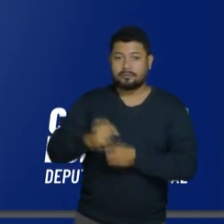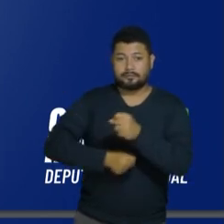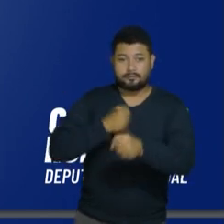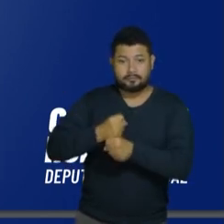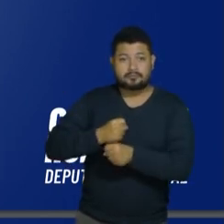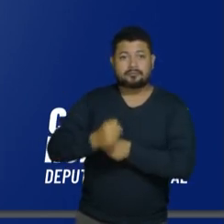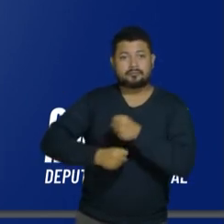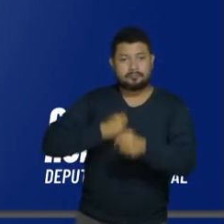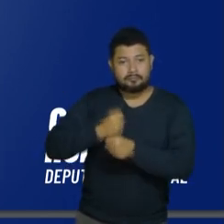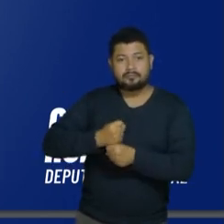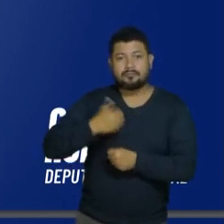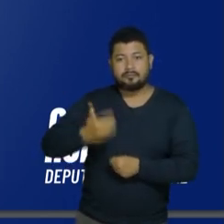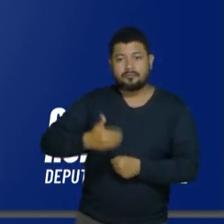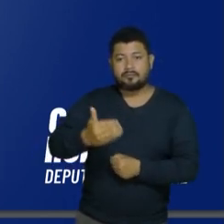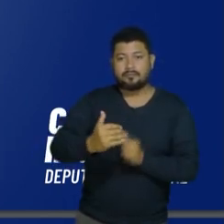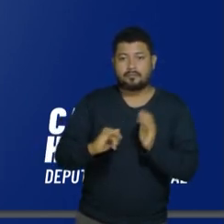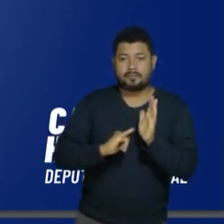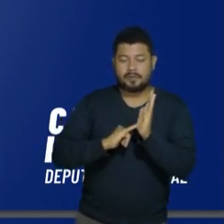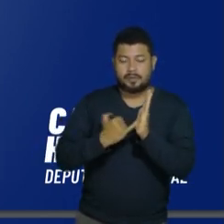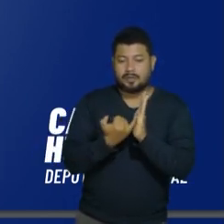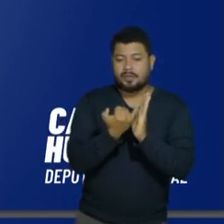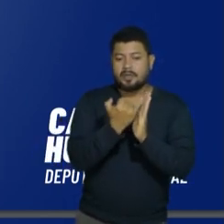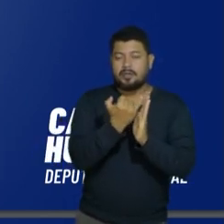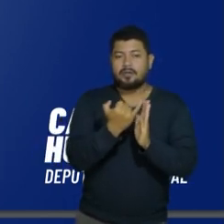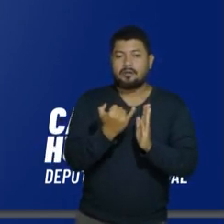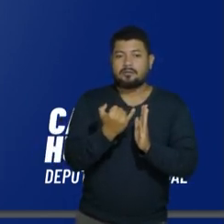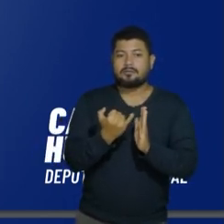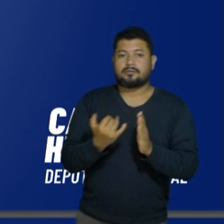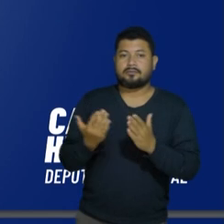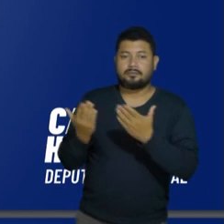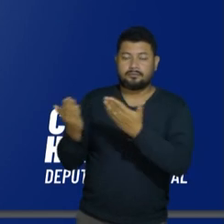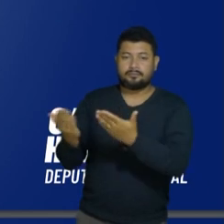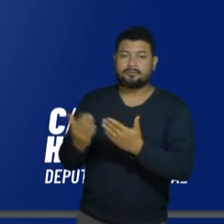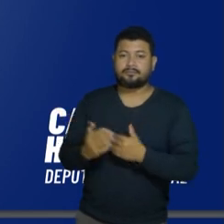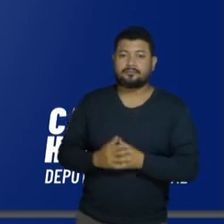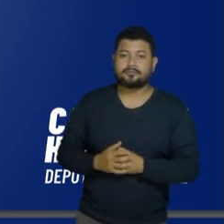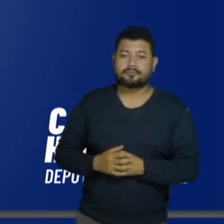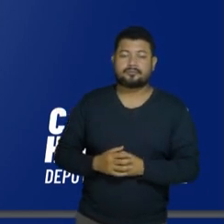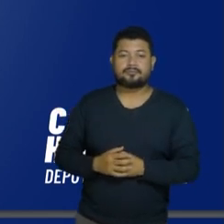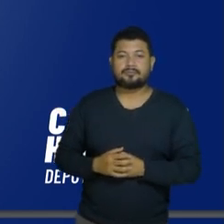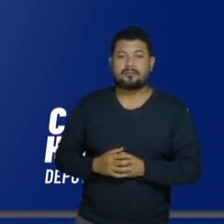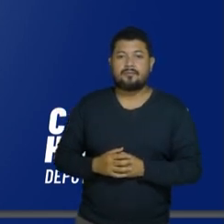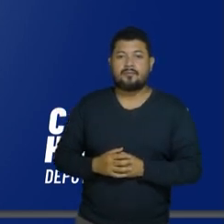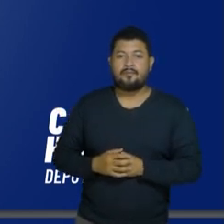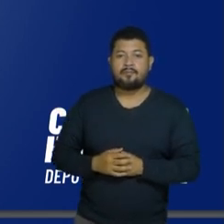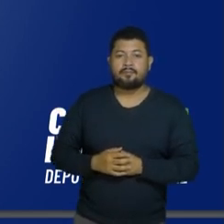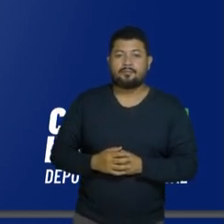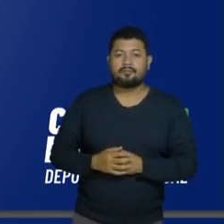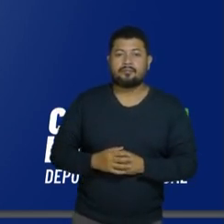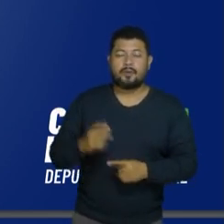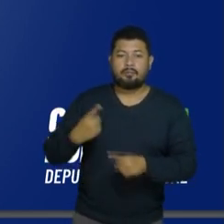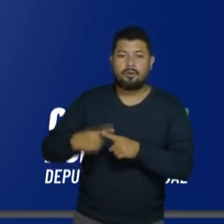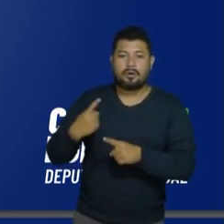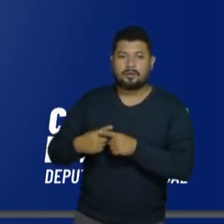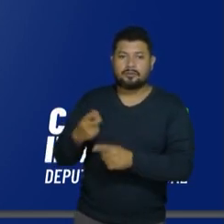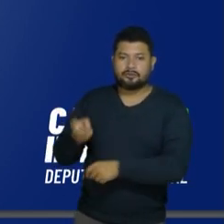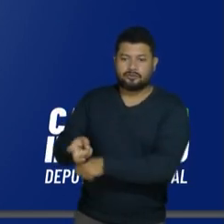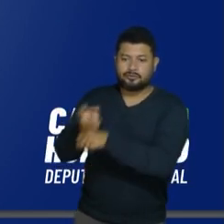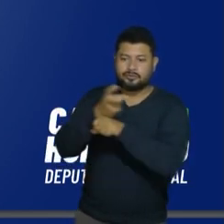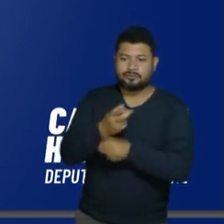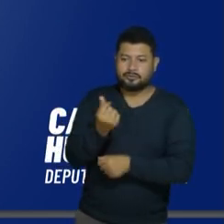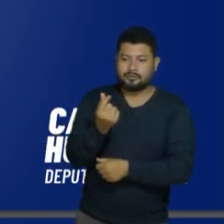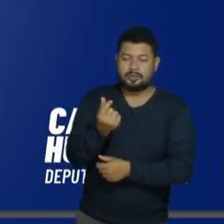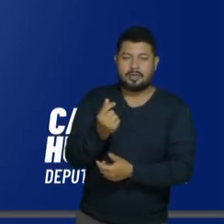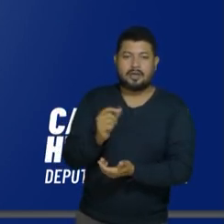juro para a União e para os entes que emprestam para o Estado. Aqui no estado de